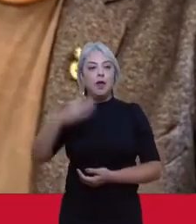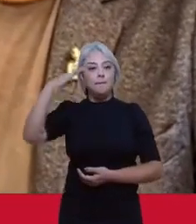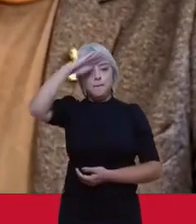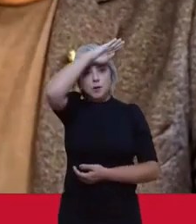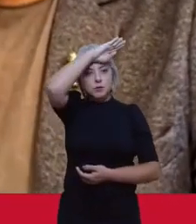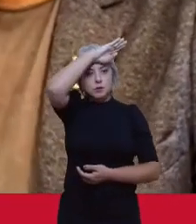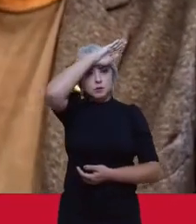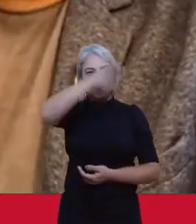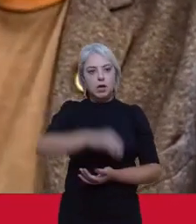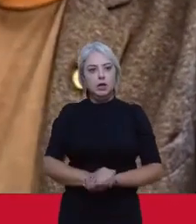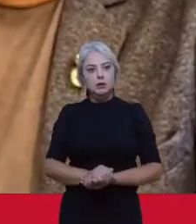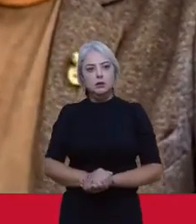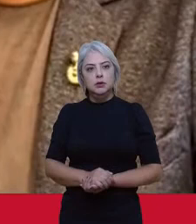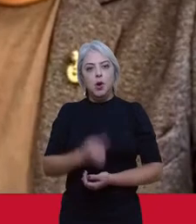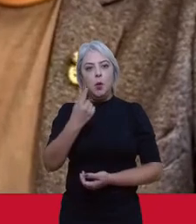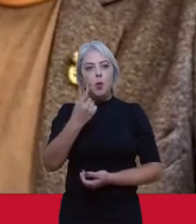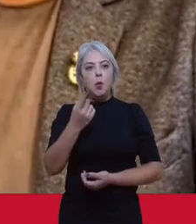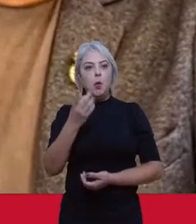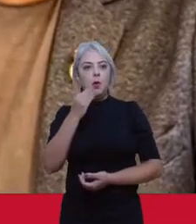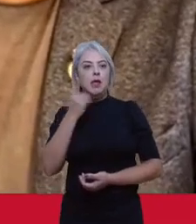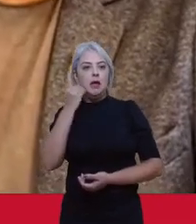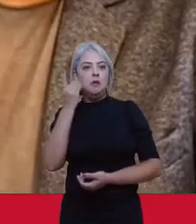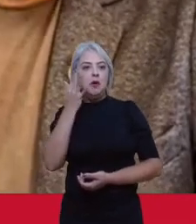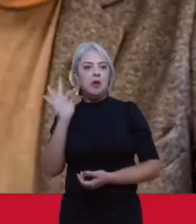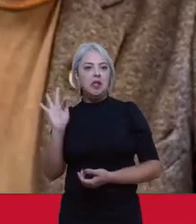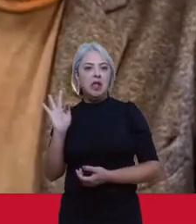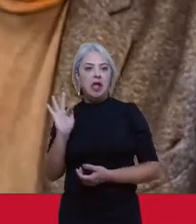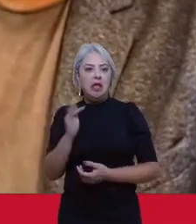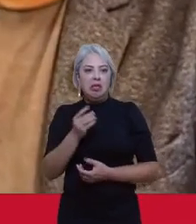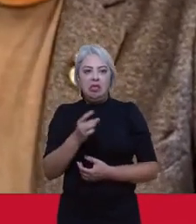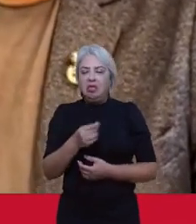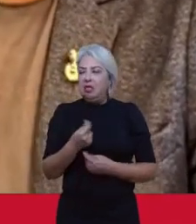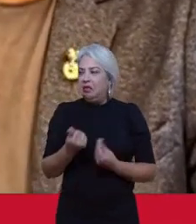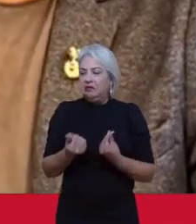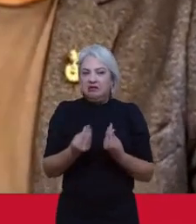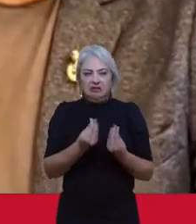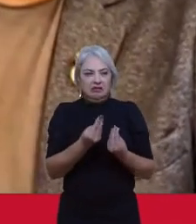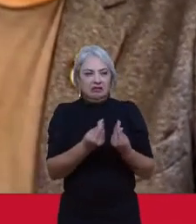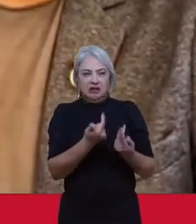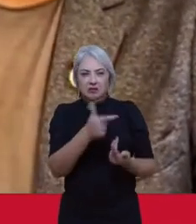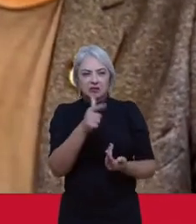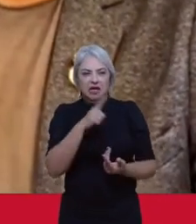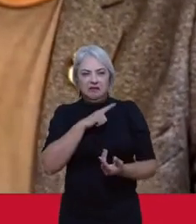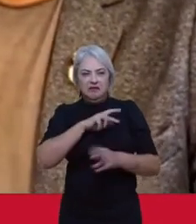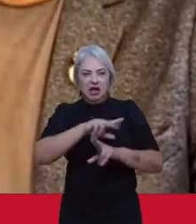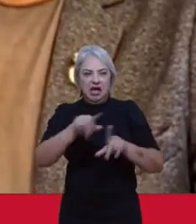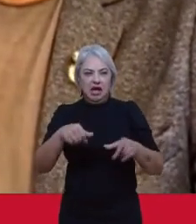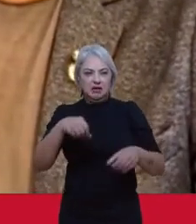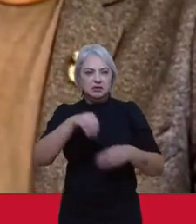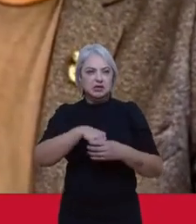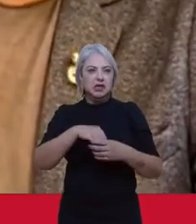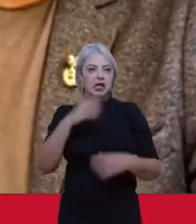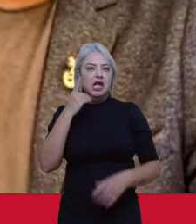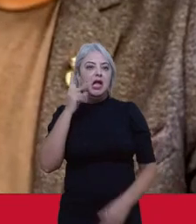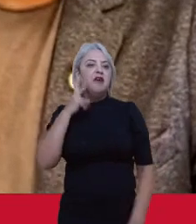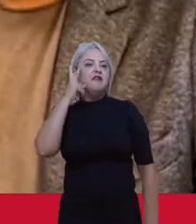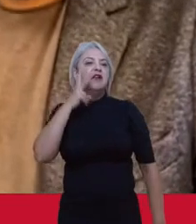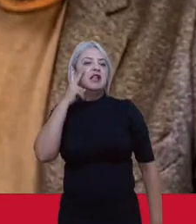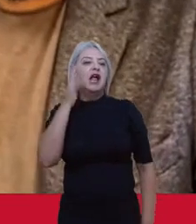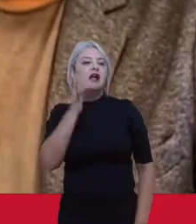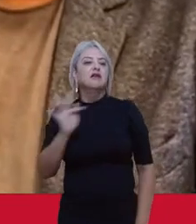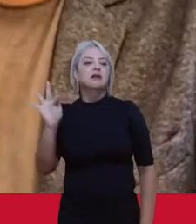Bolsonaro era um deputado paroquial, medíocre, né? Como há muitos no Congresso Nacional, uma espécie de vereador